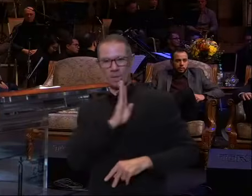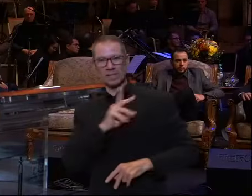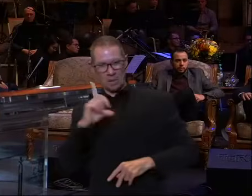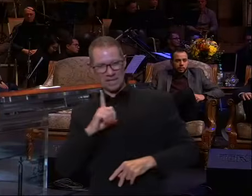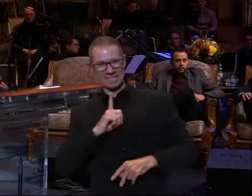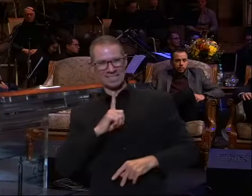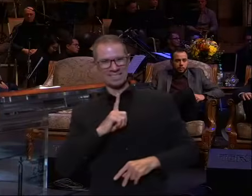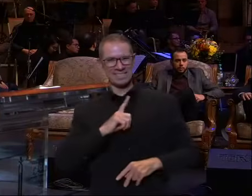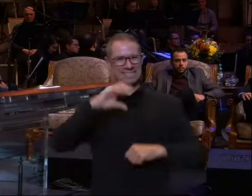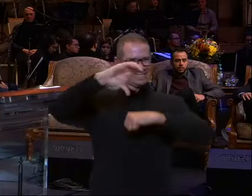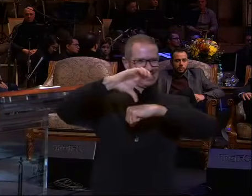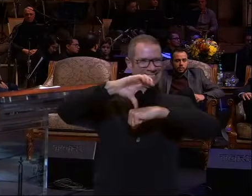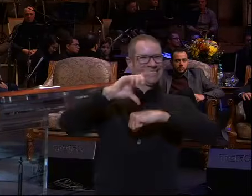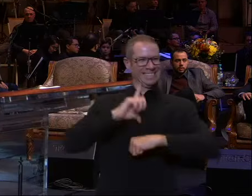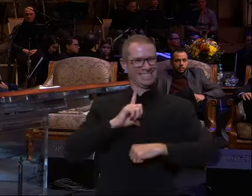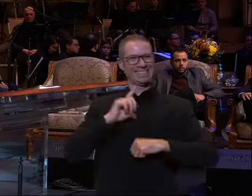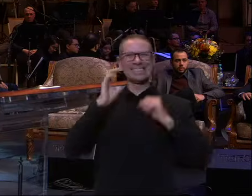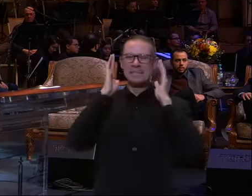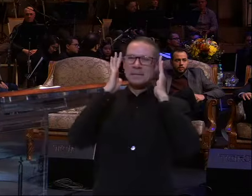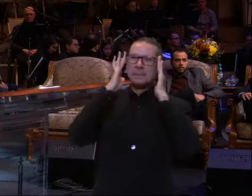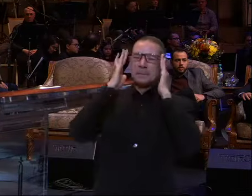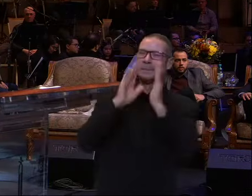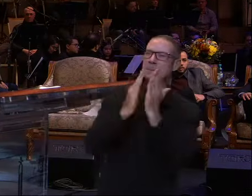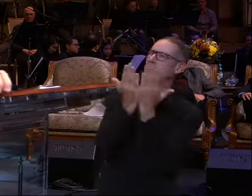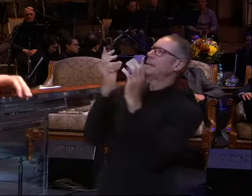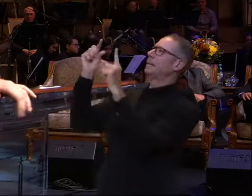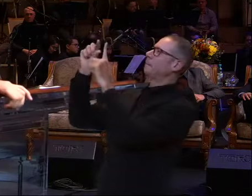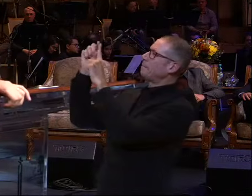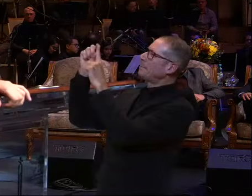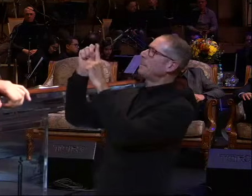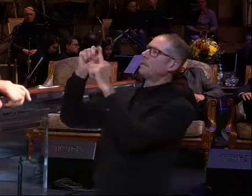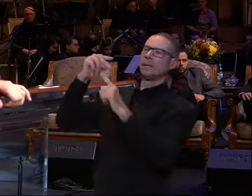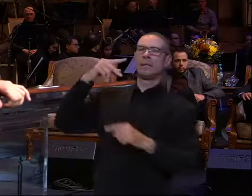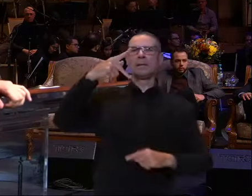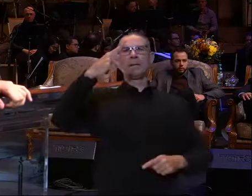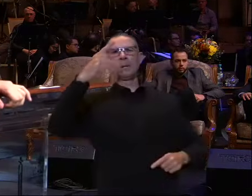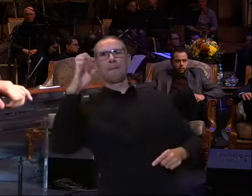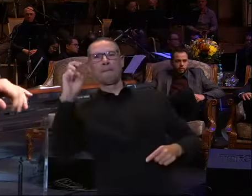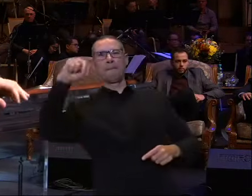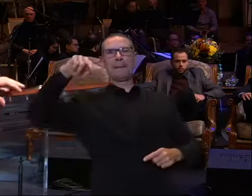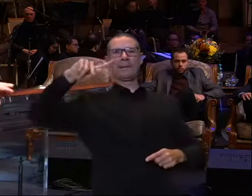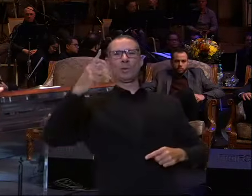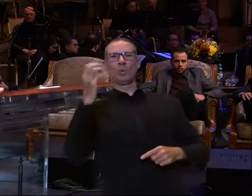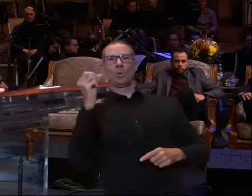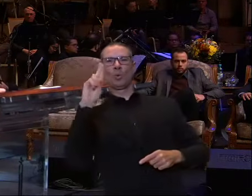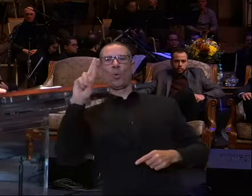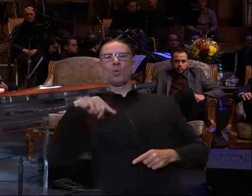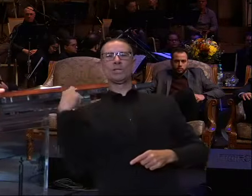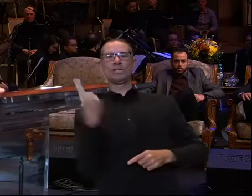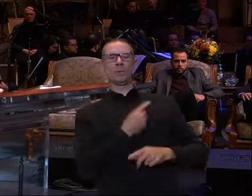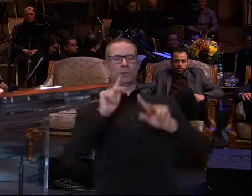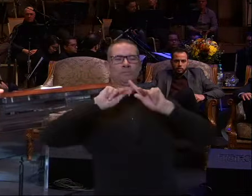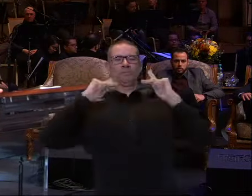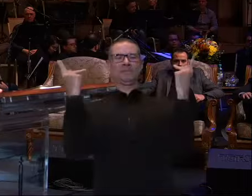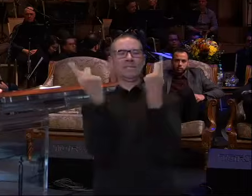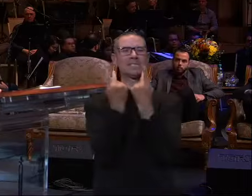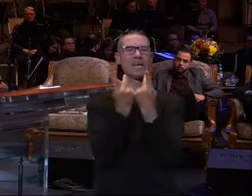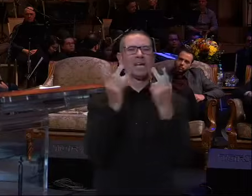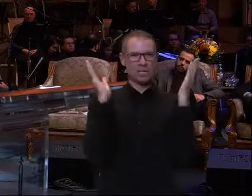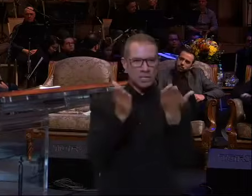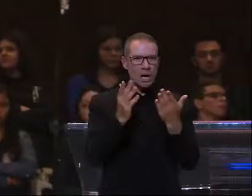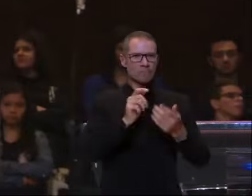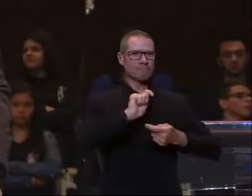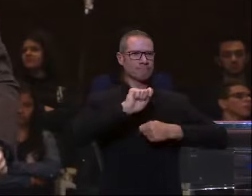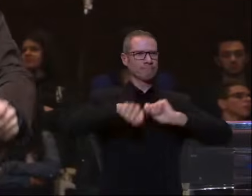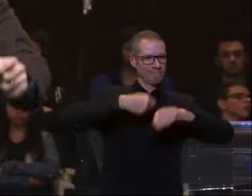uma marca. Mas a Bíblia vai dizer que Ele é o penhor da nossa herança. Se já fez negócio,